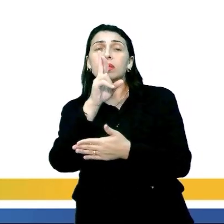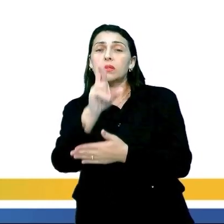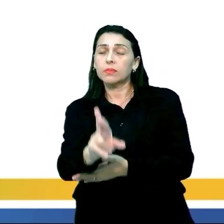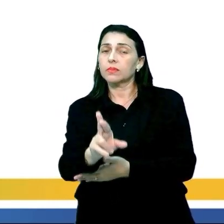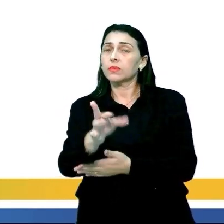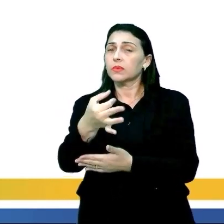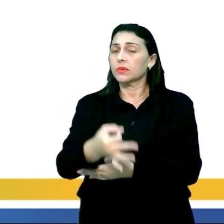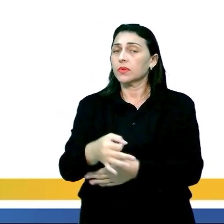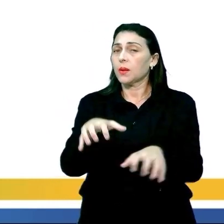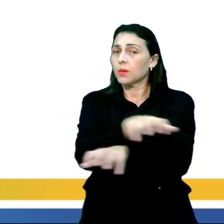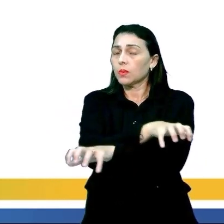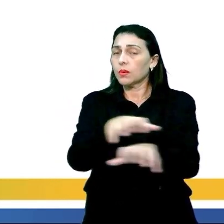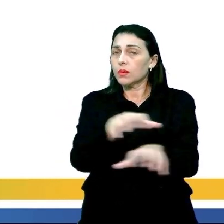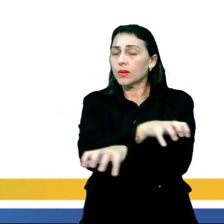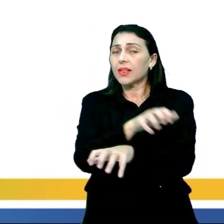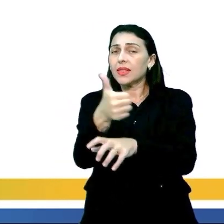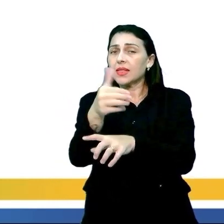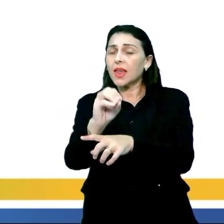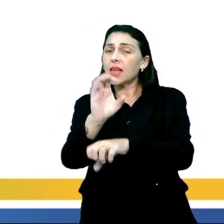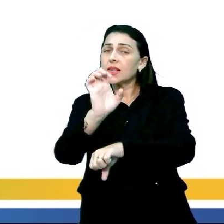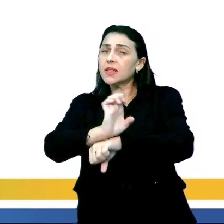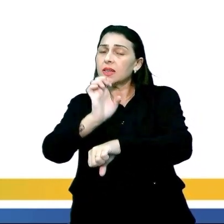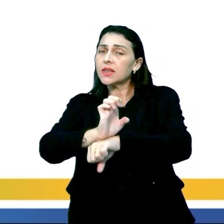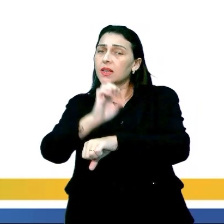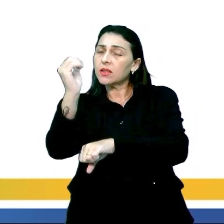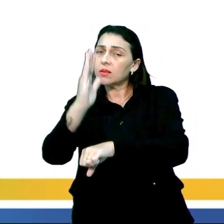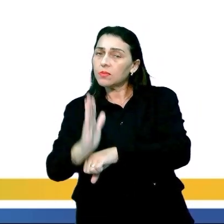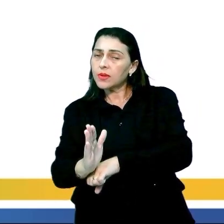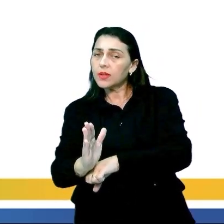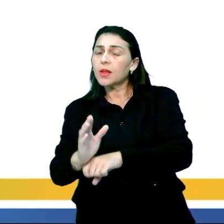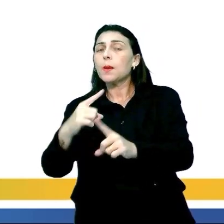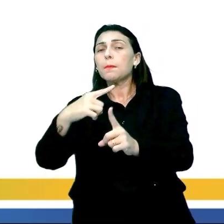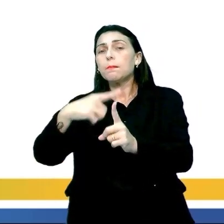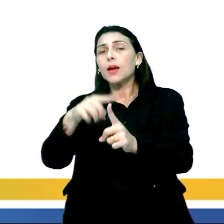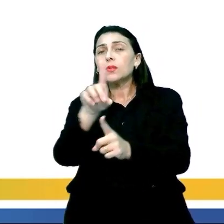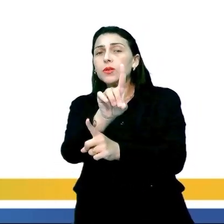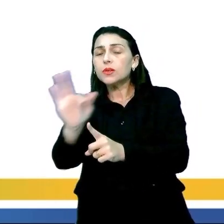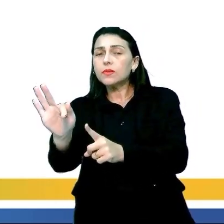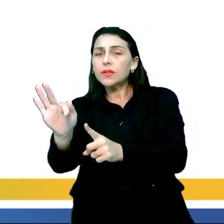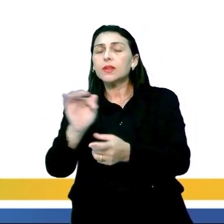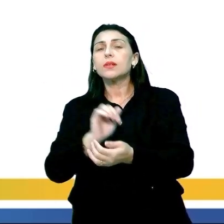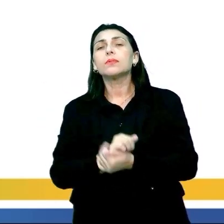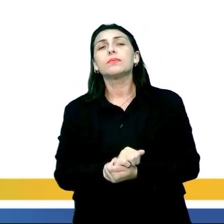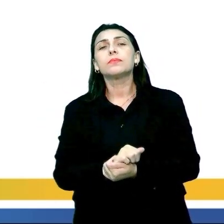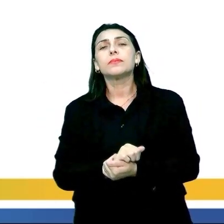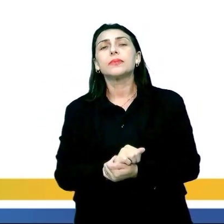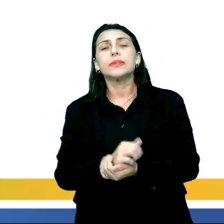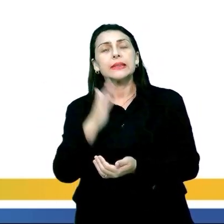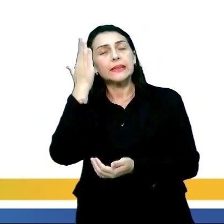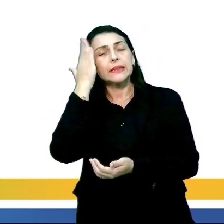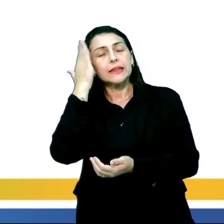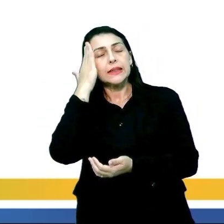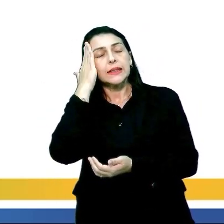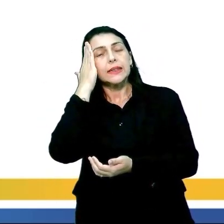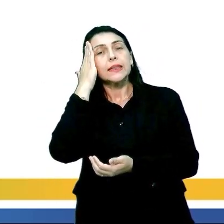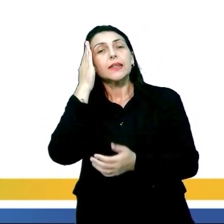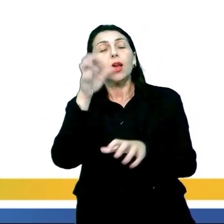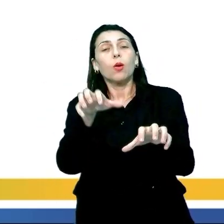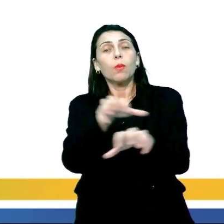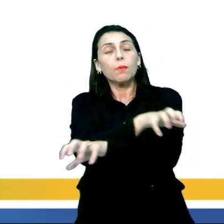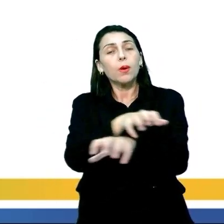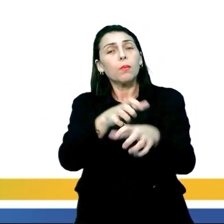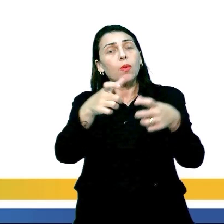esse bioma ocupado por 10 estados brasileiros mais o Distrito Federal? A gente entende, então, que é um bioma que